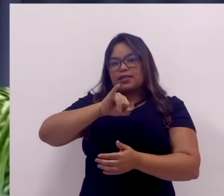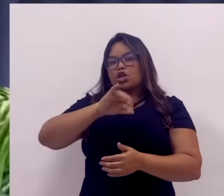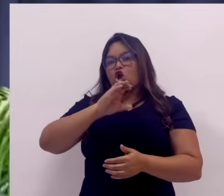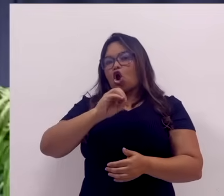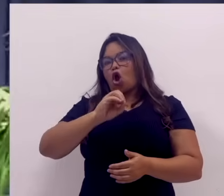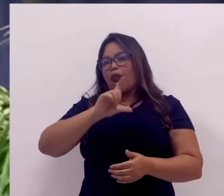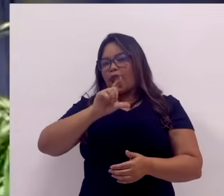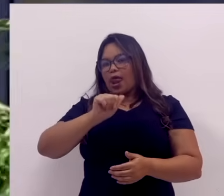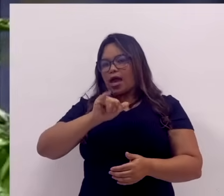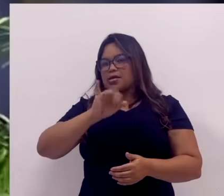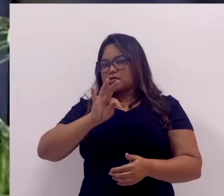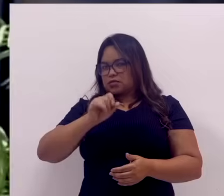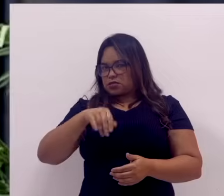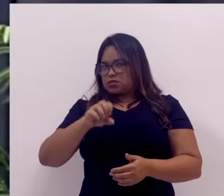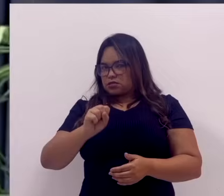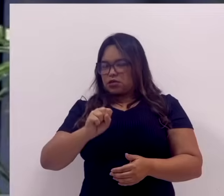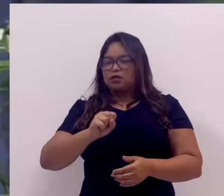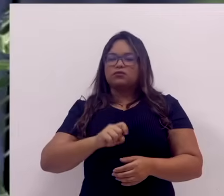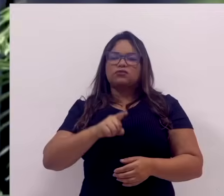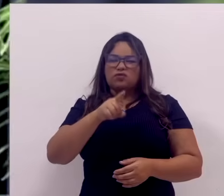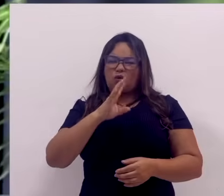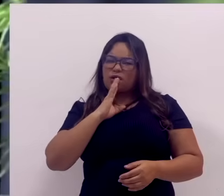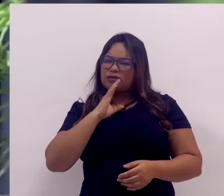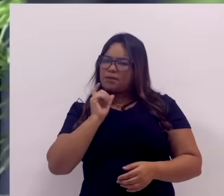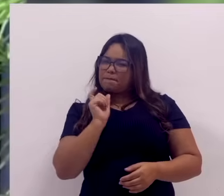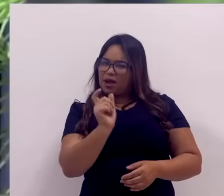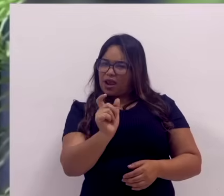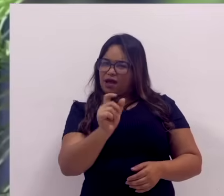Nicolau, já ouviram este nome hoje em dia?